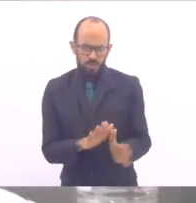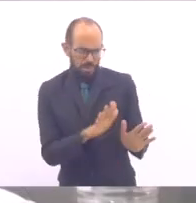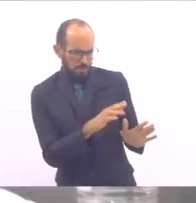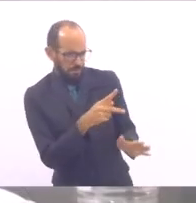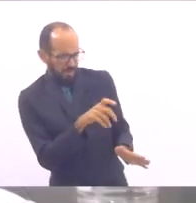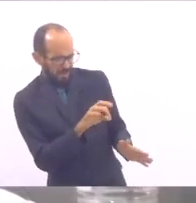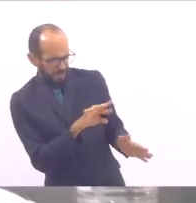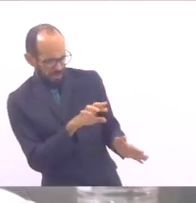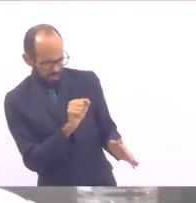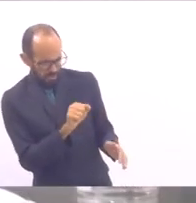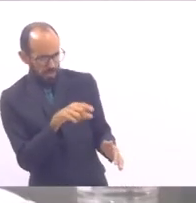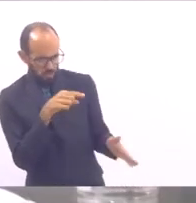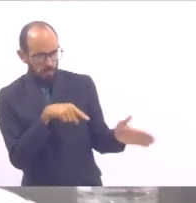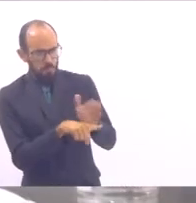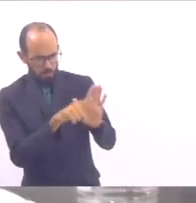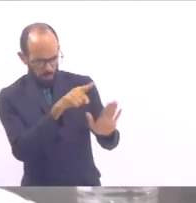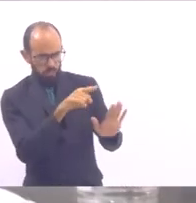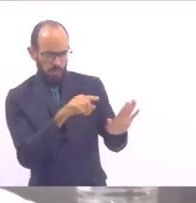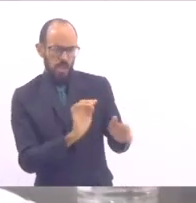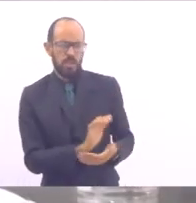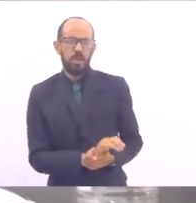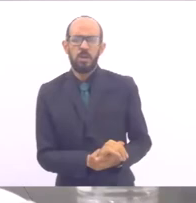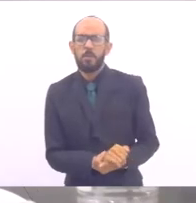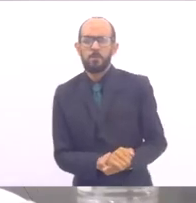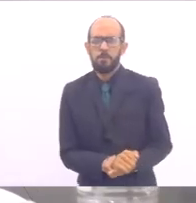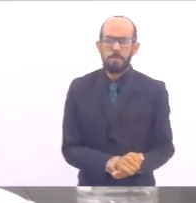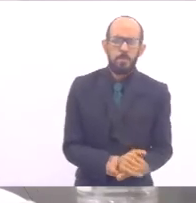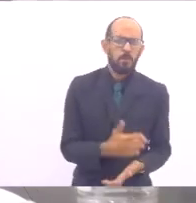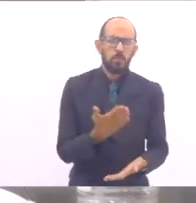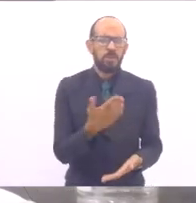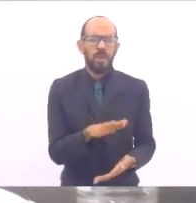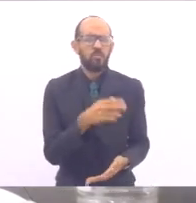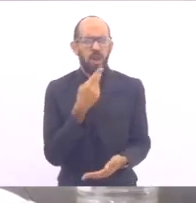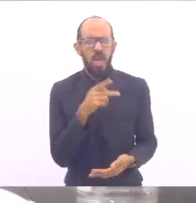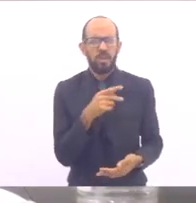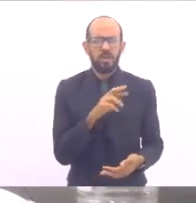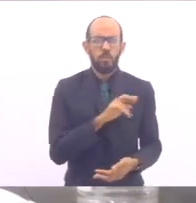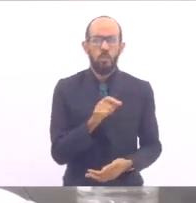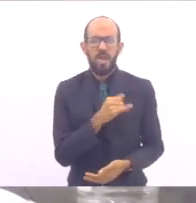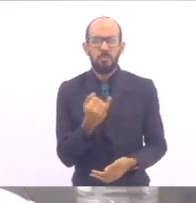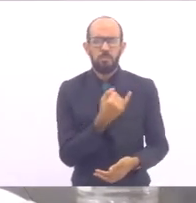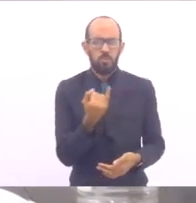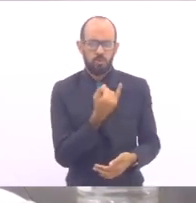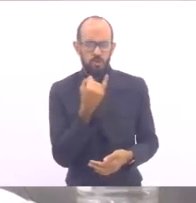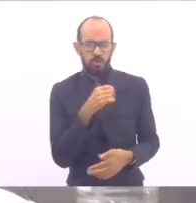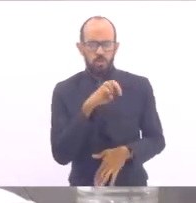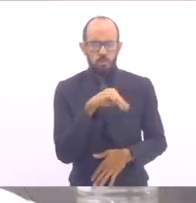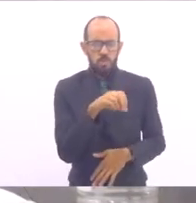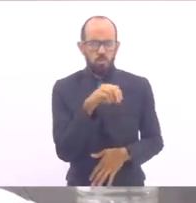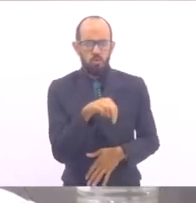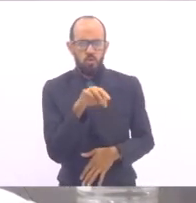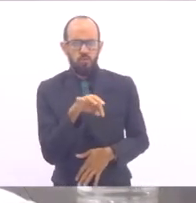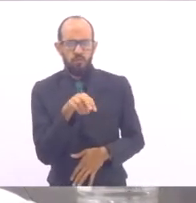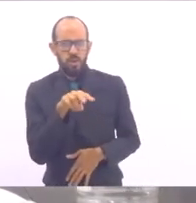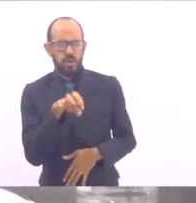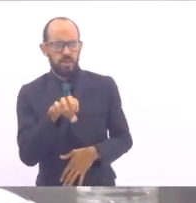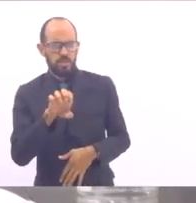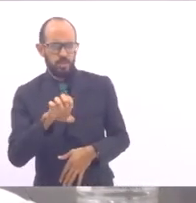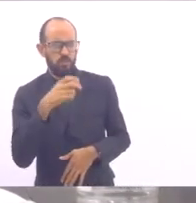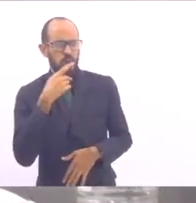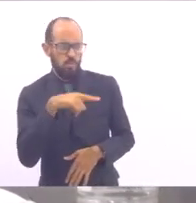deixa eu lhe fazer uma pergunta. Por exemplo, Eu não digo que não seja importante, Mantovani diz que estão organizando isso, tudo